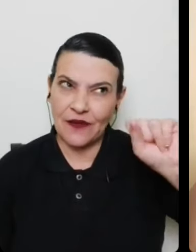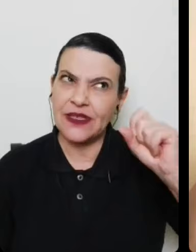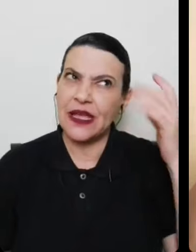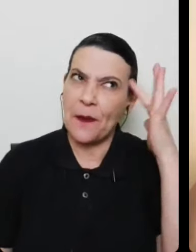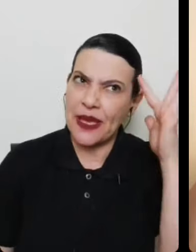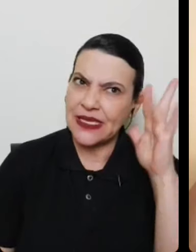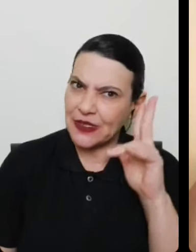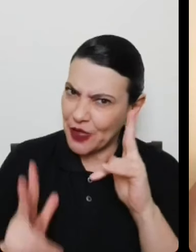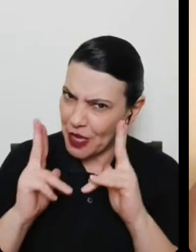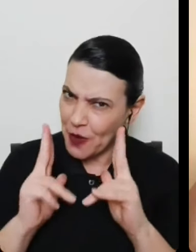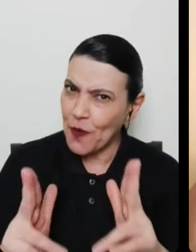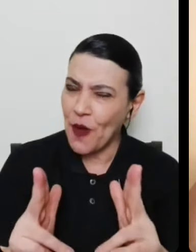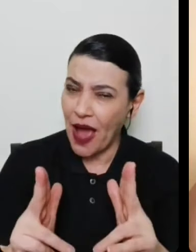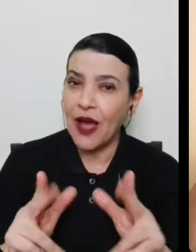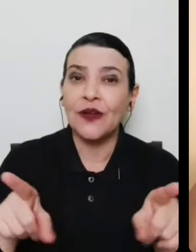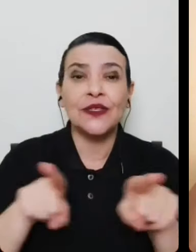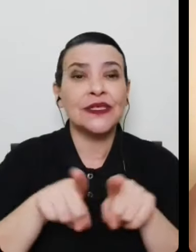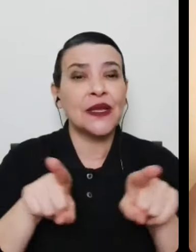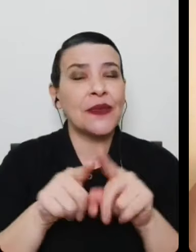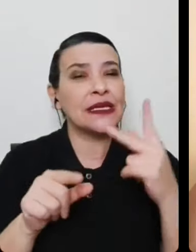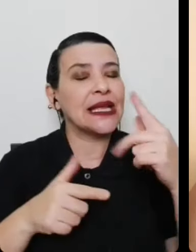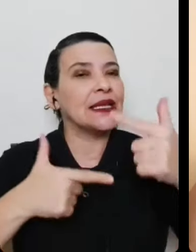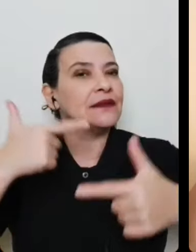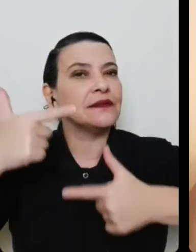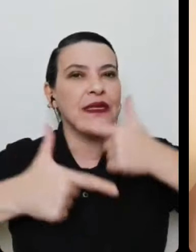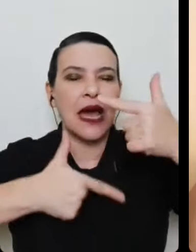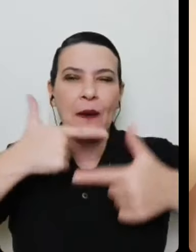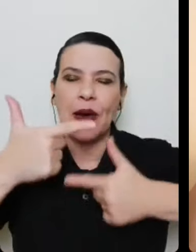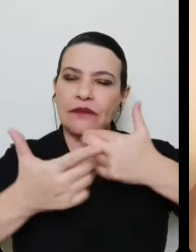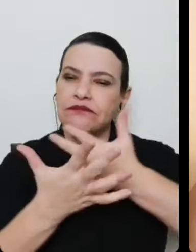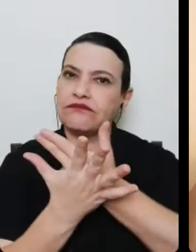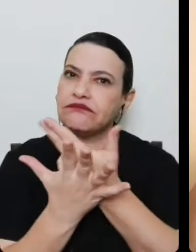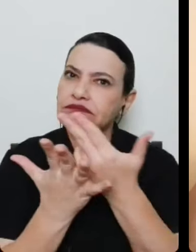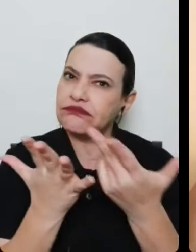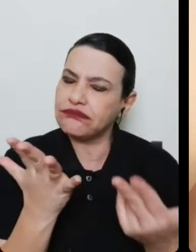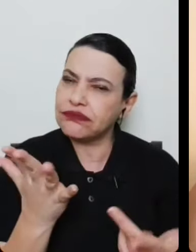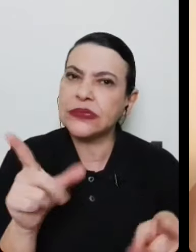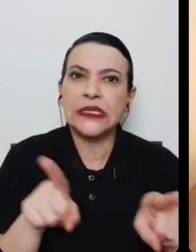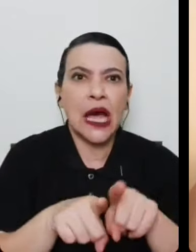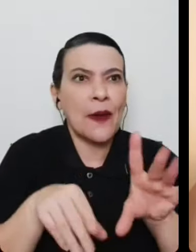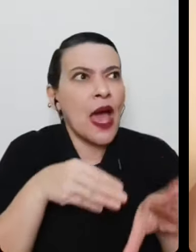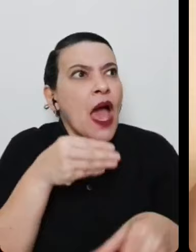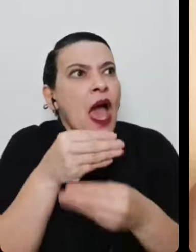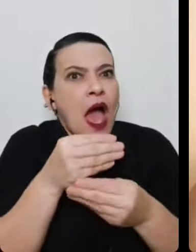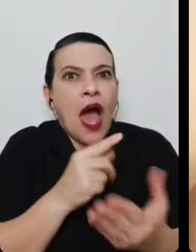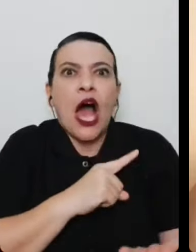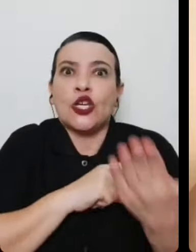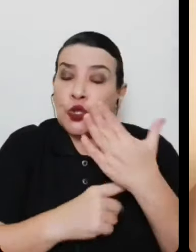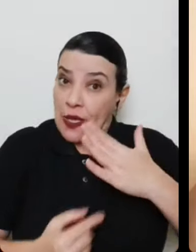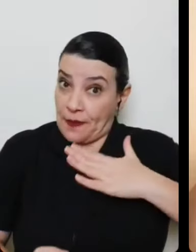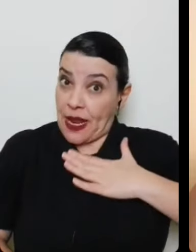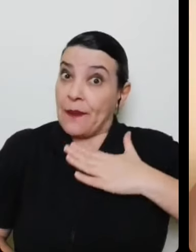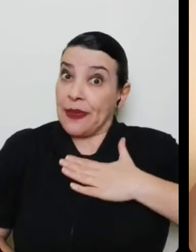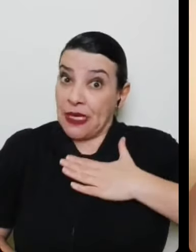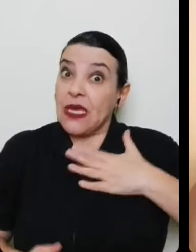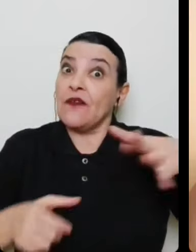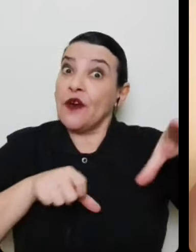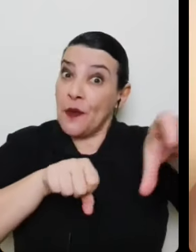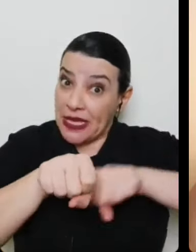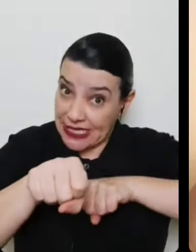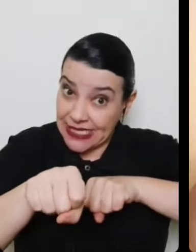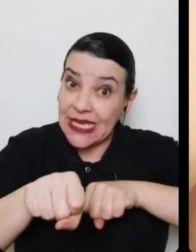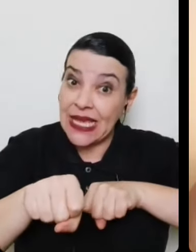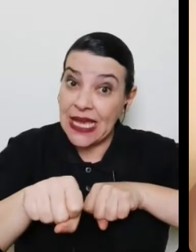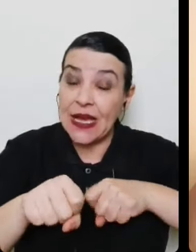é, através dos trabalhos dela, que também contribuíram muito para a minha formação. que